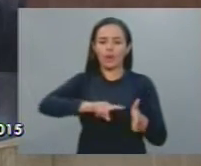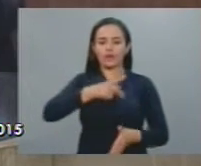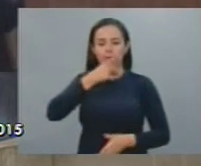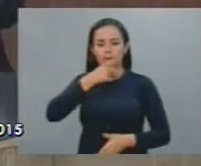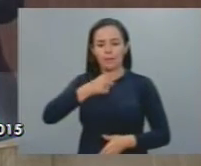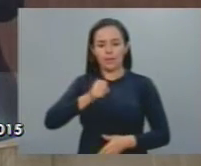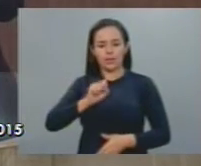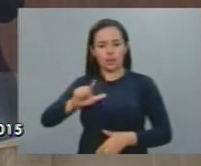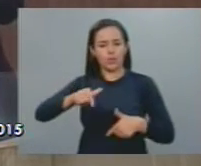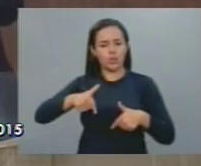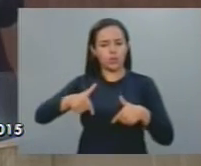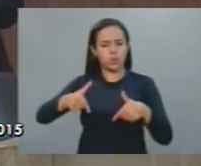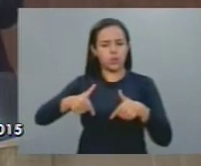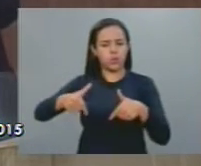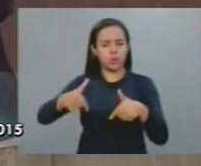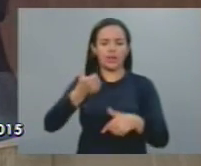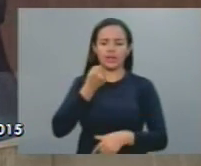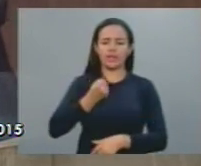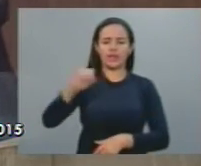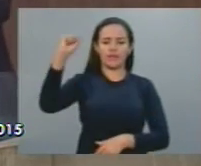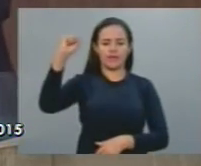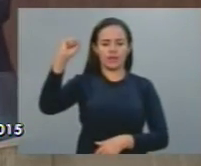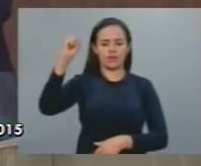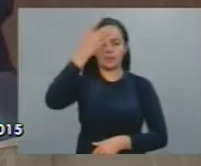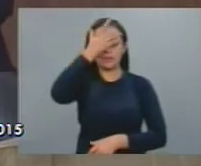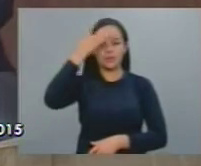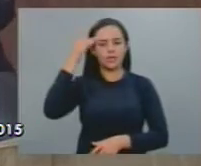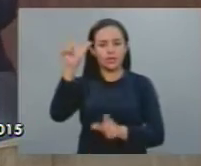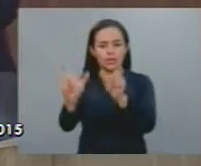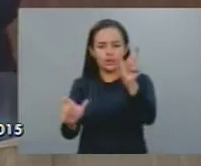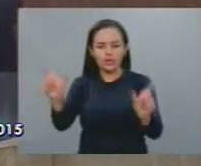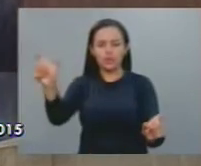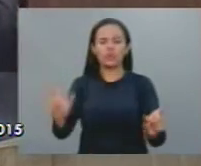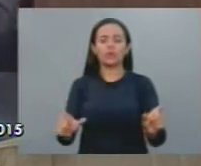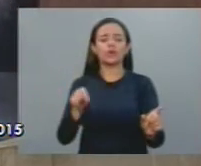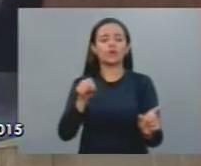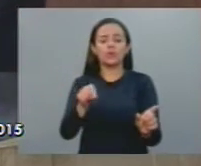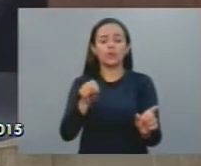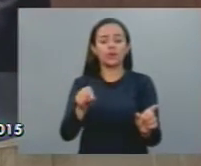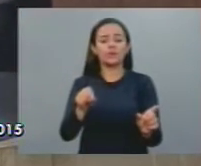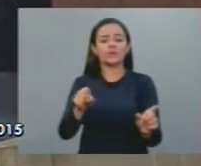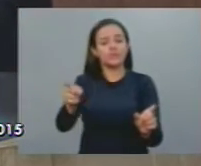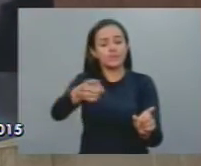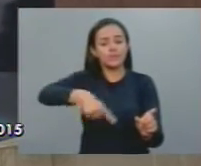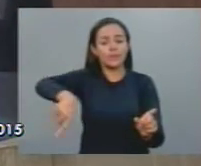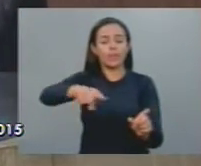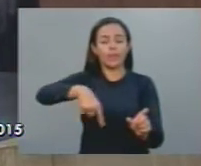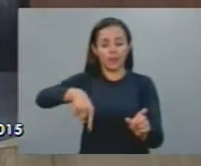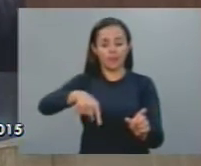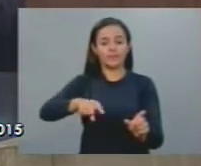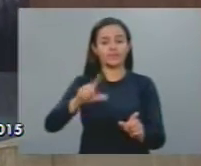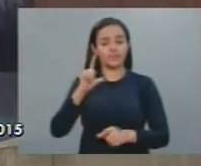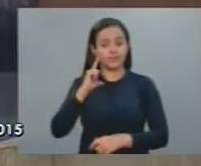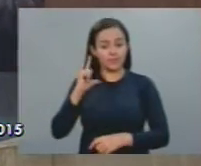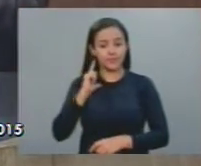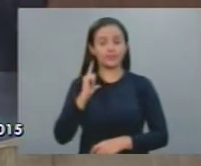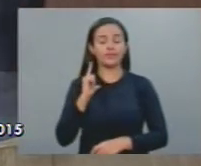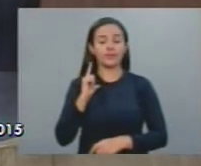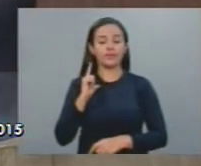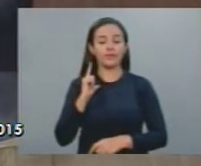como uma vitória daqueles e daquelas que entendem que, mesmo havendo